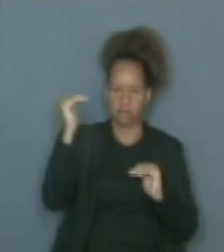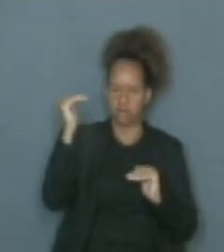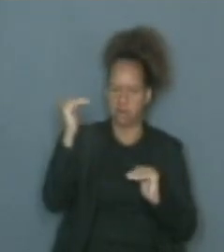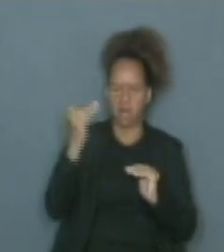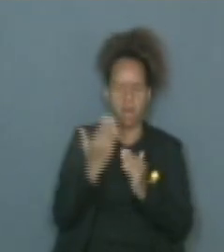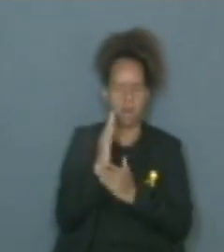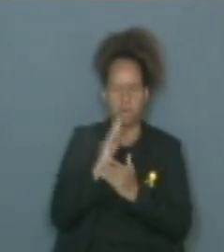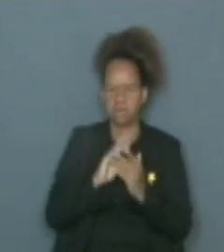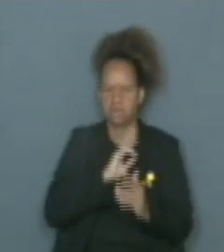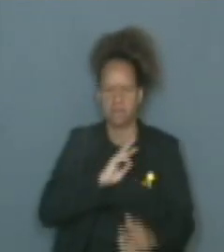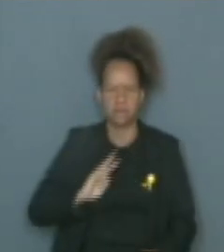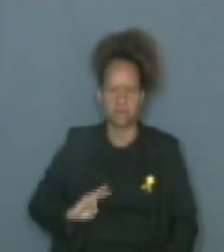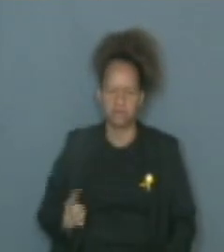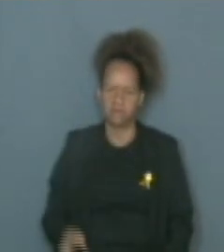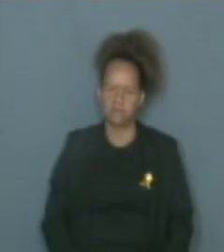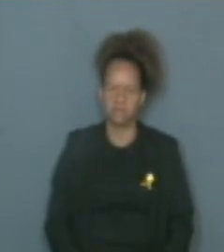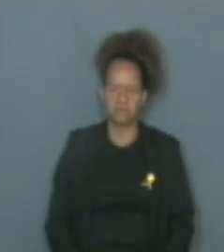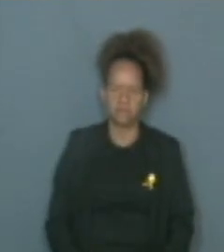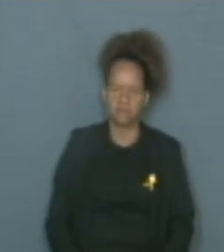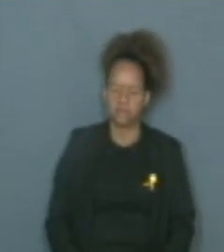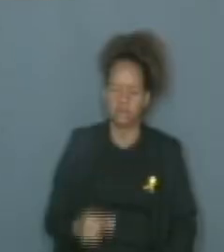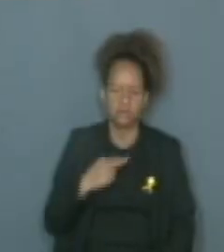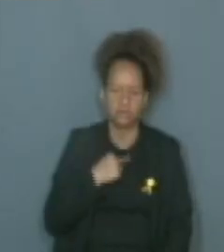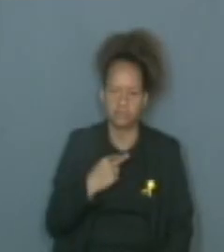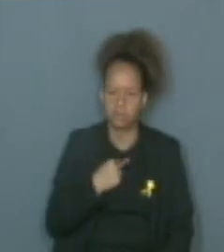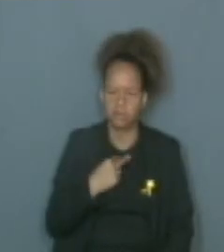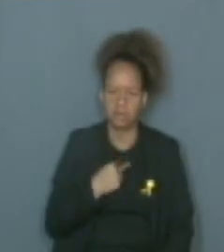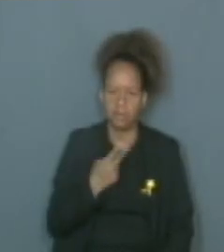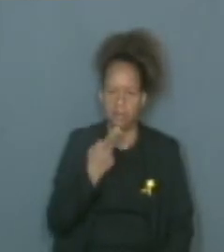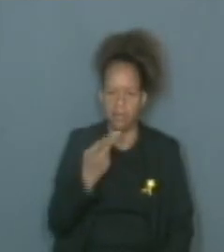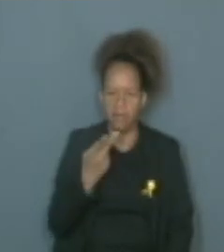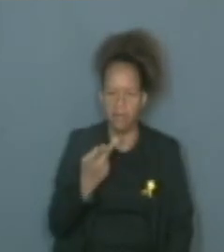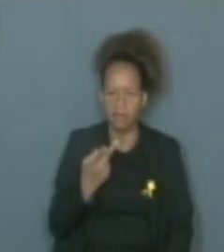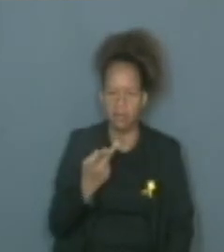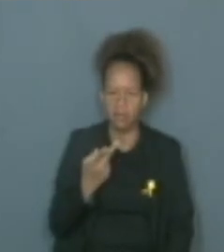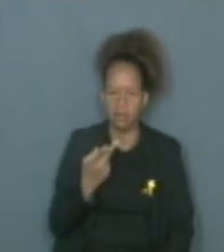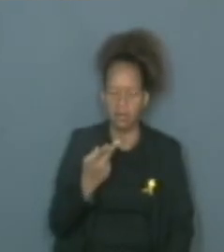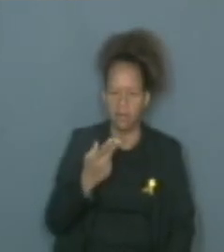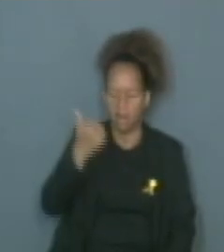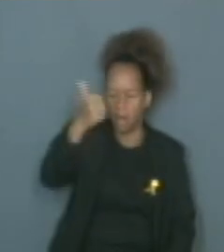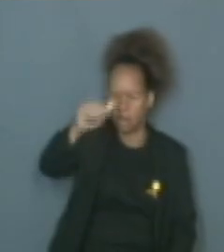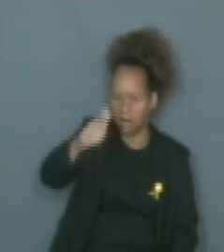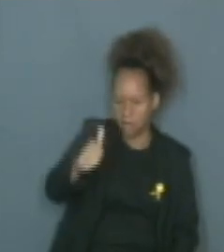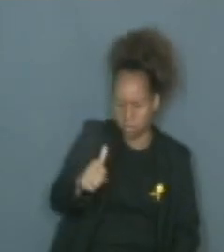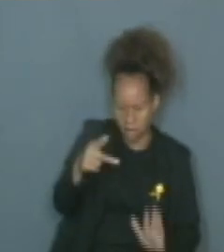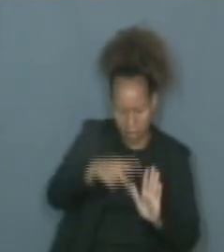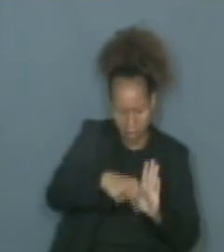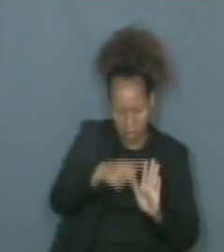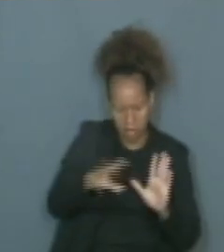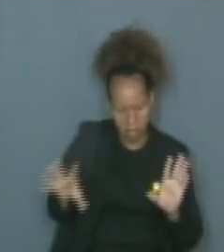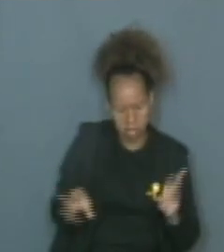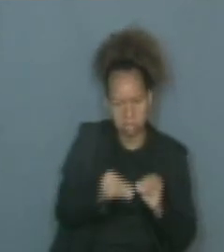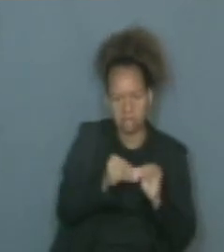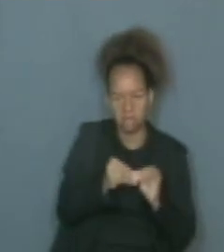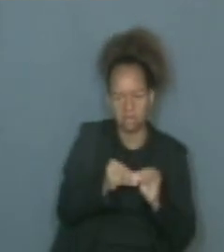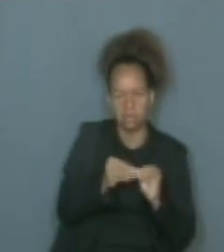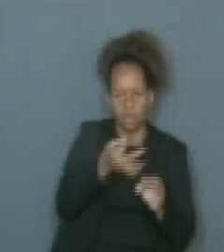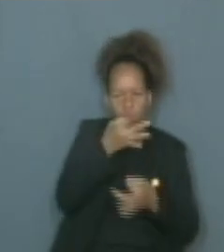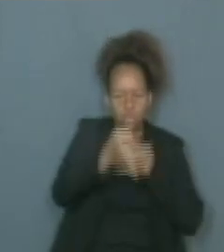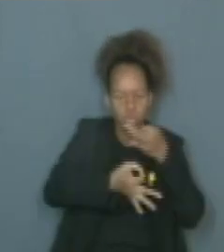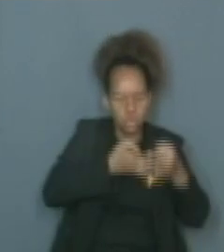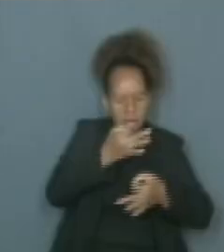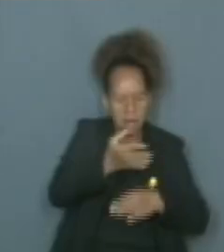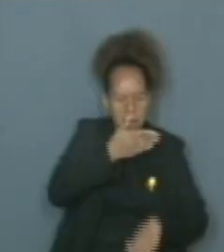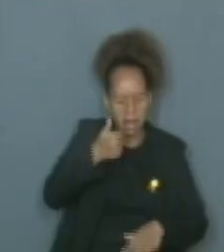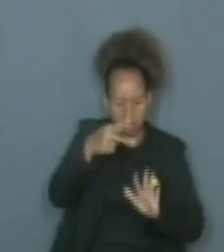poucos vereadores. Nós não temos condição nem de analisar projeto, de emendar projeto, de sugerir